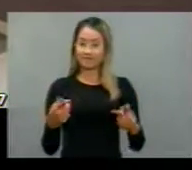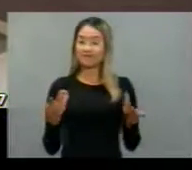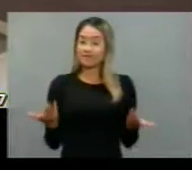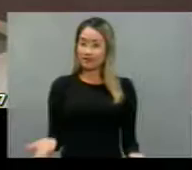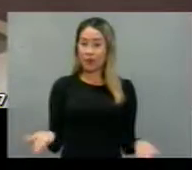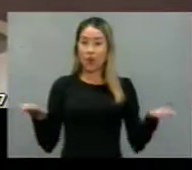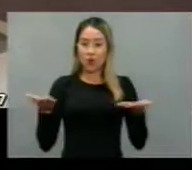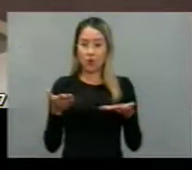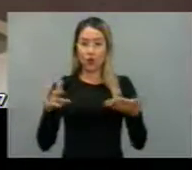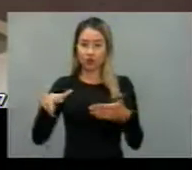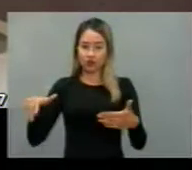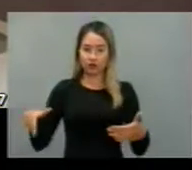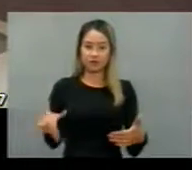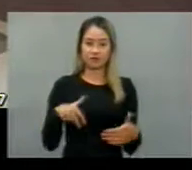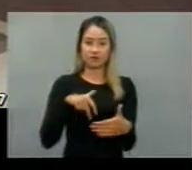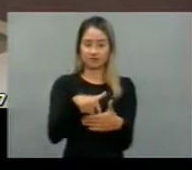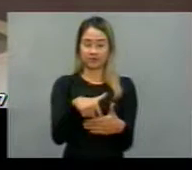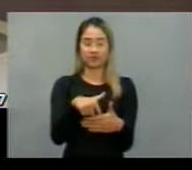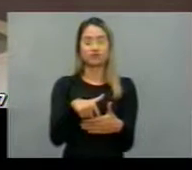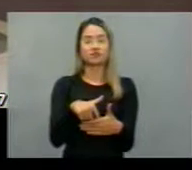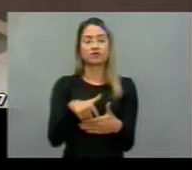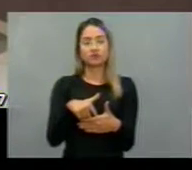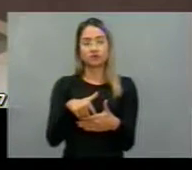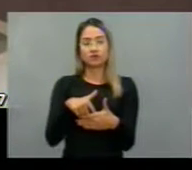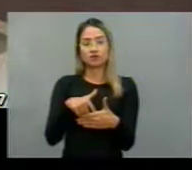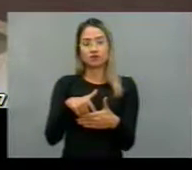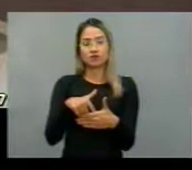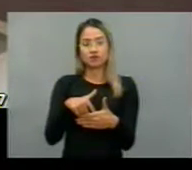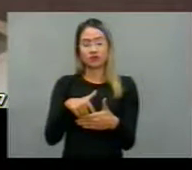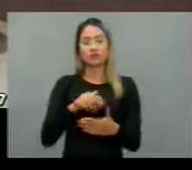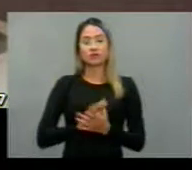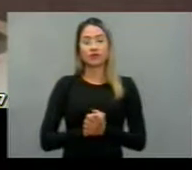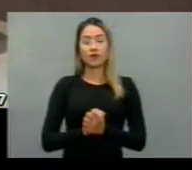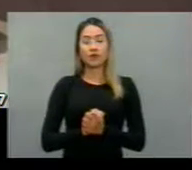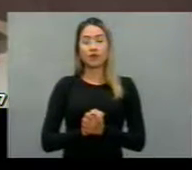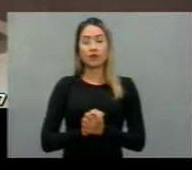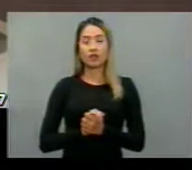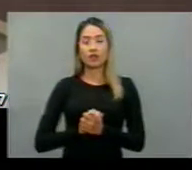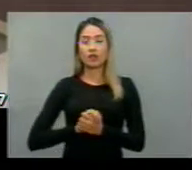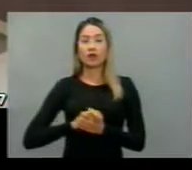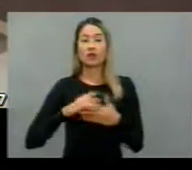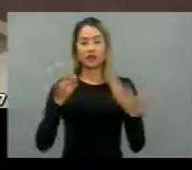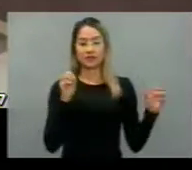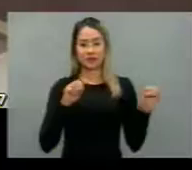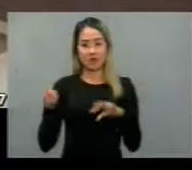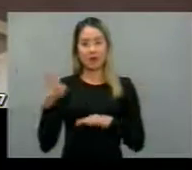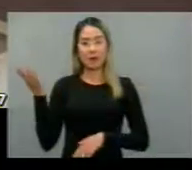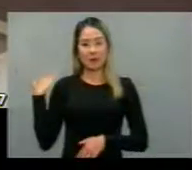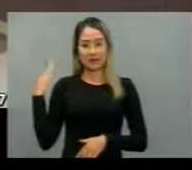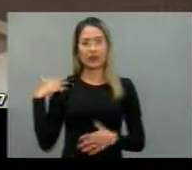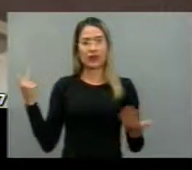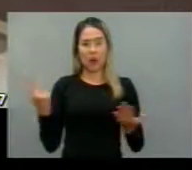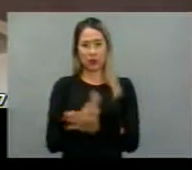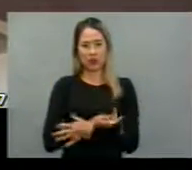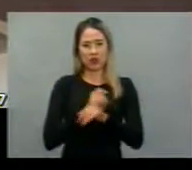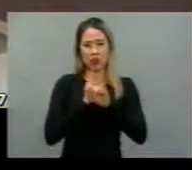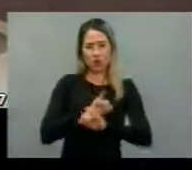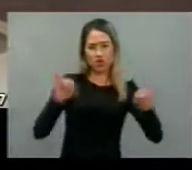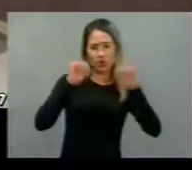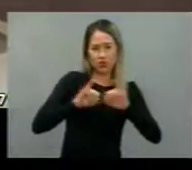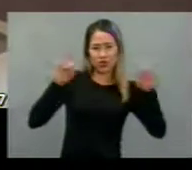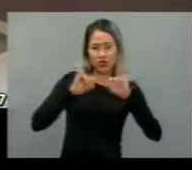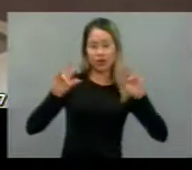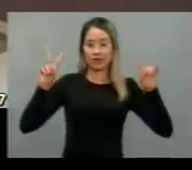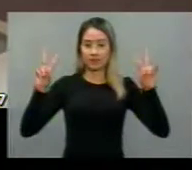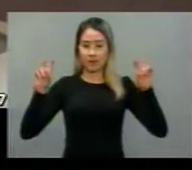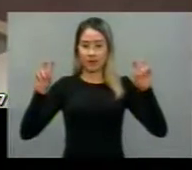fazer esse comentário, pegando os eventos da semana passada, que envolve a indústria da